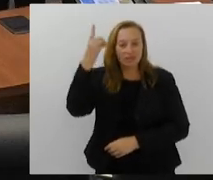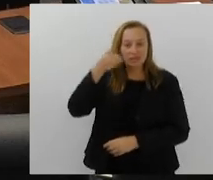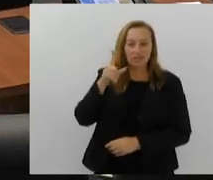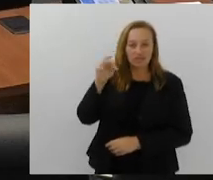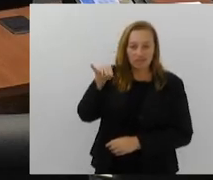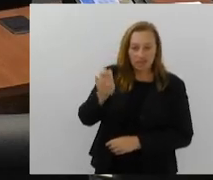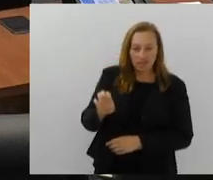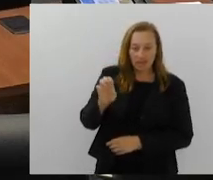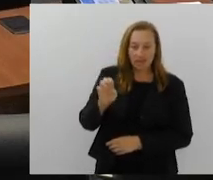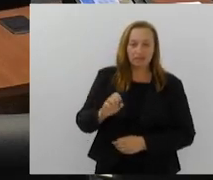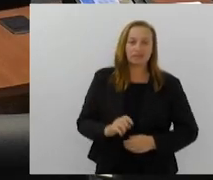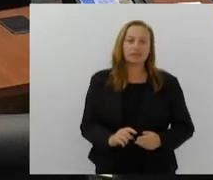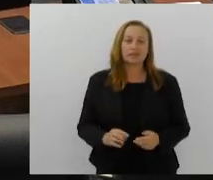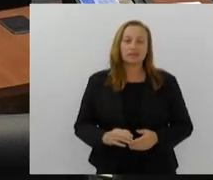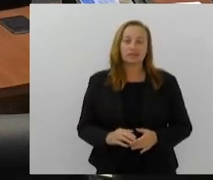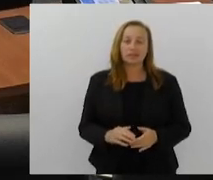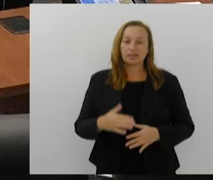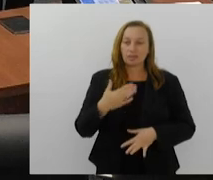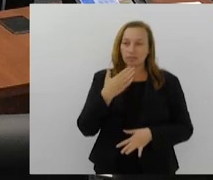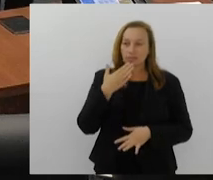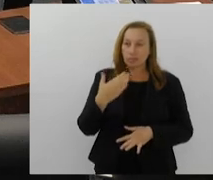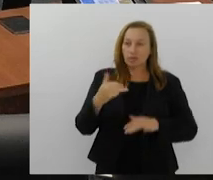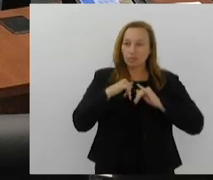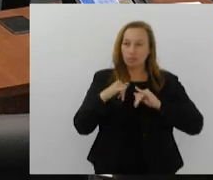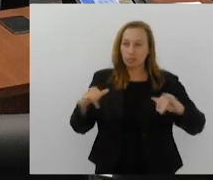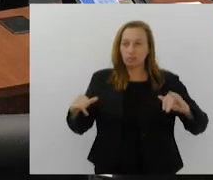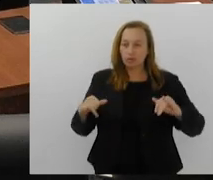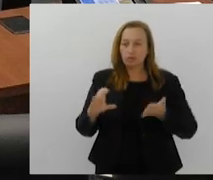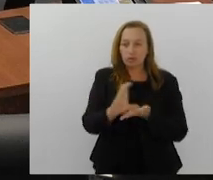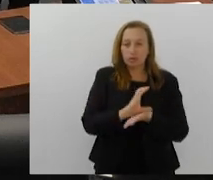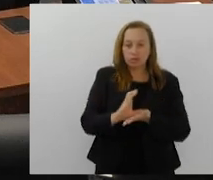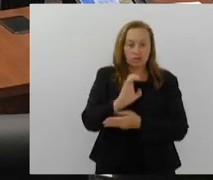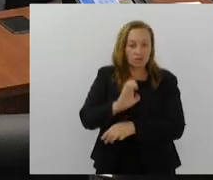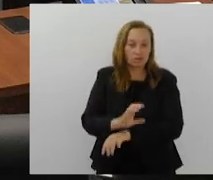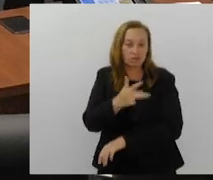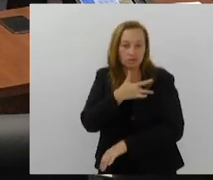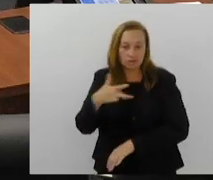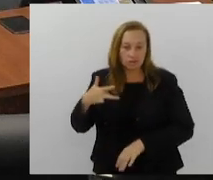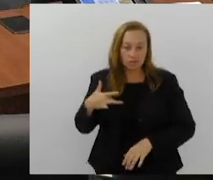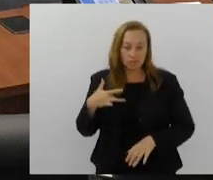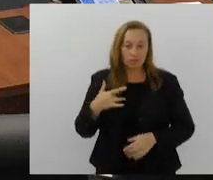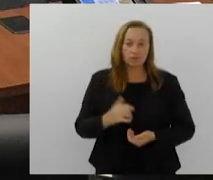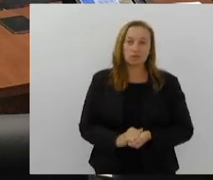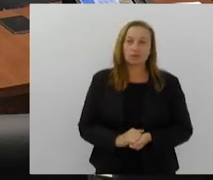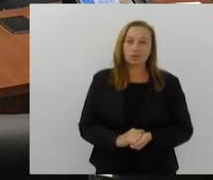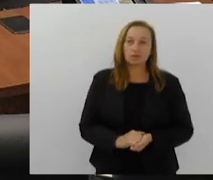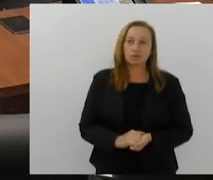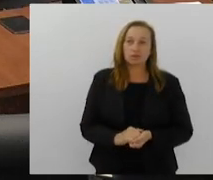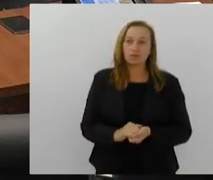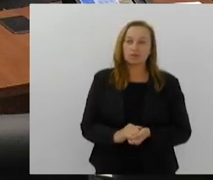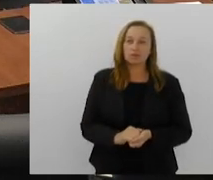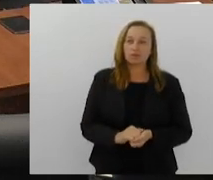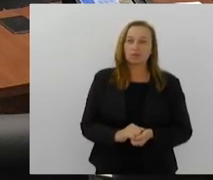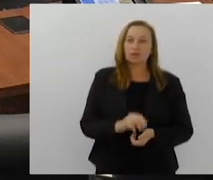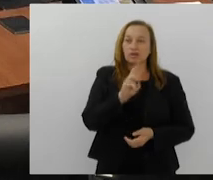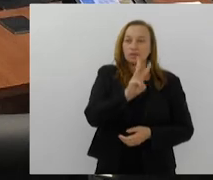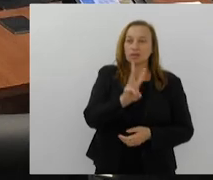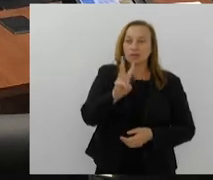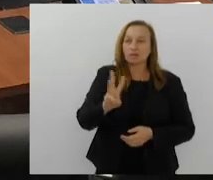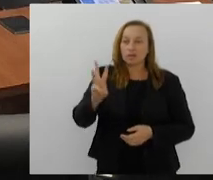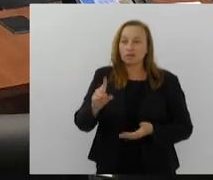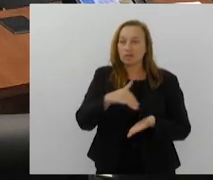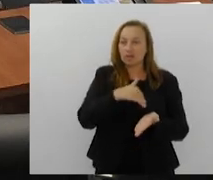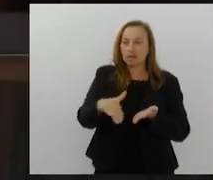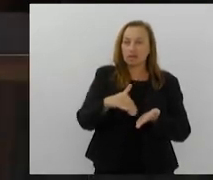Monteiro, que autoriza a divulgação dos conselhos estaduais de saúde na página virtual da Secretaria Estadual